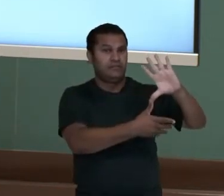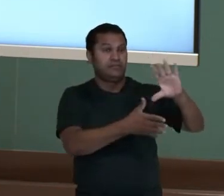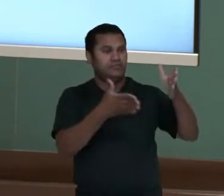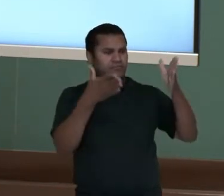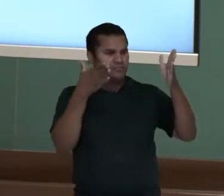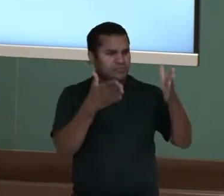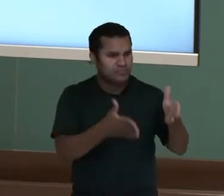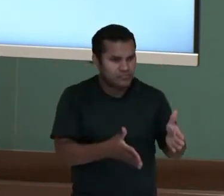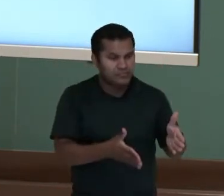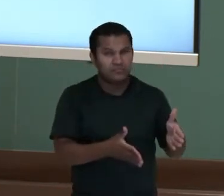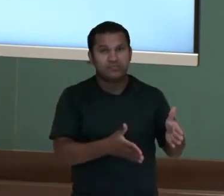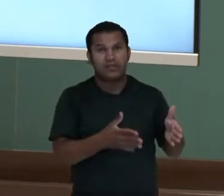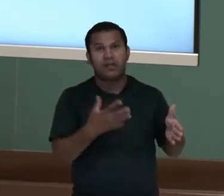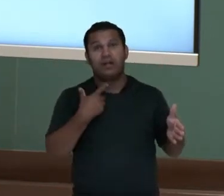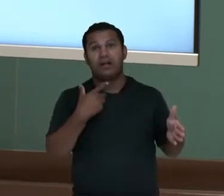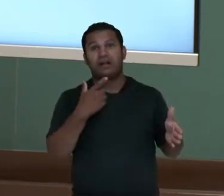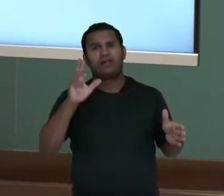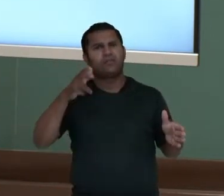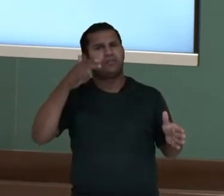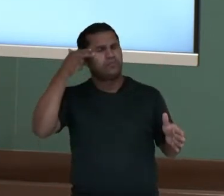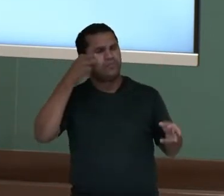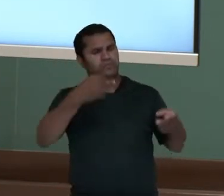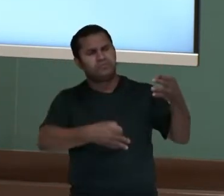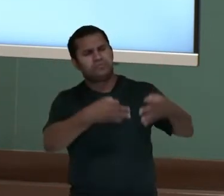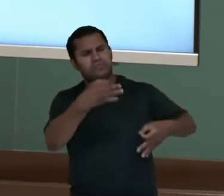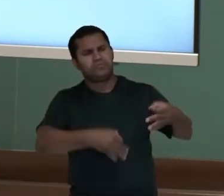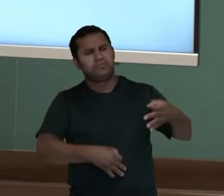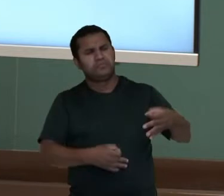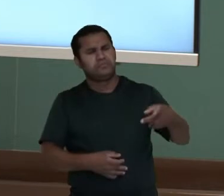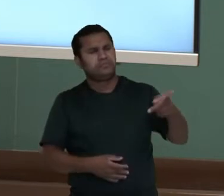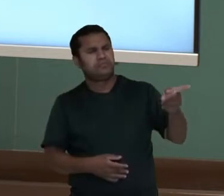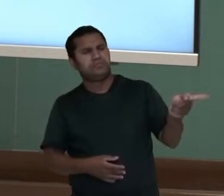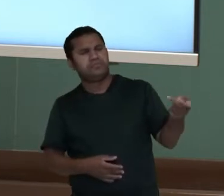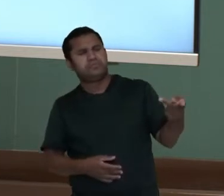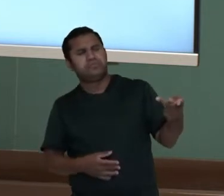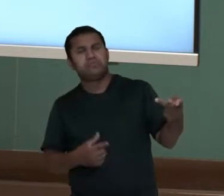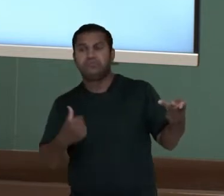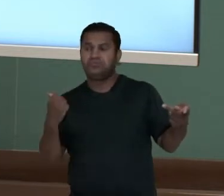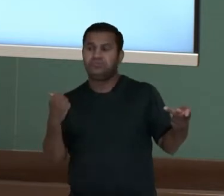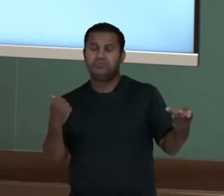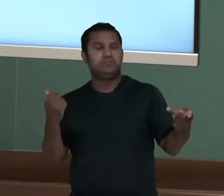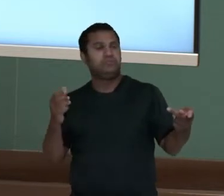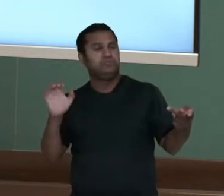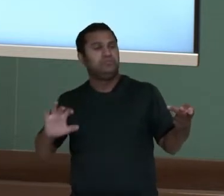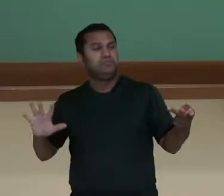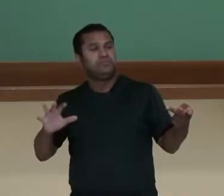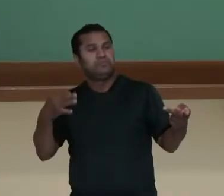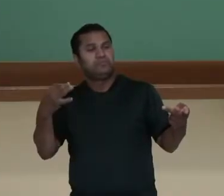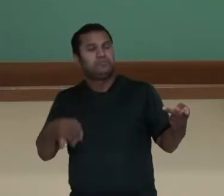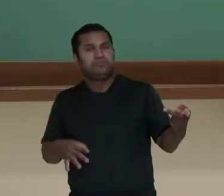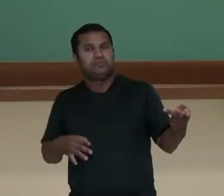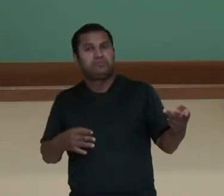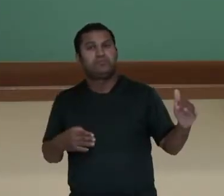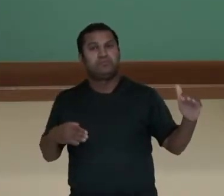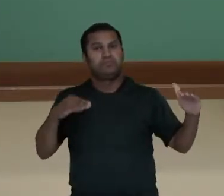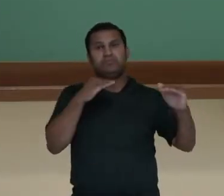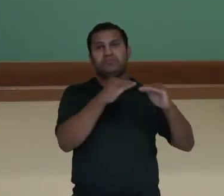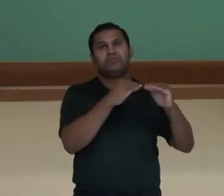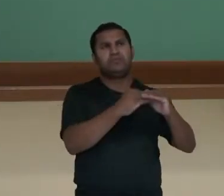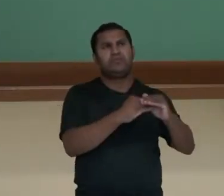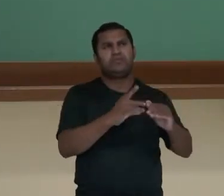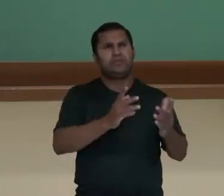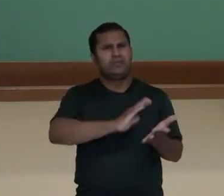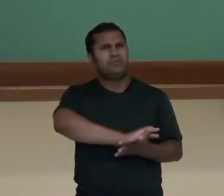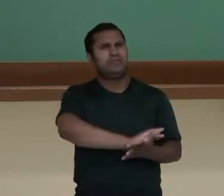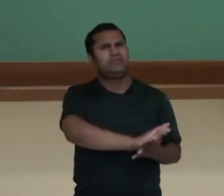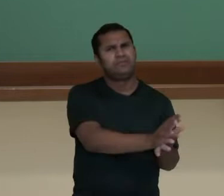astecas, a partir dos padrões, dos valores que eles tinham sobre a cultura europeia. Então isso é um sentimento